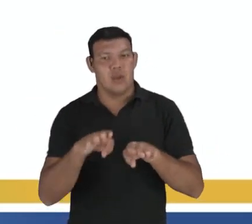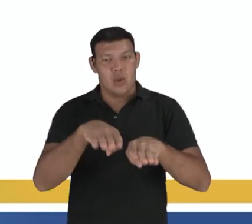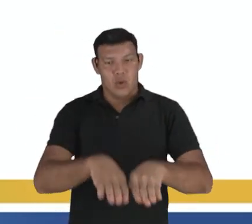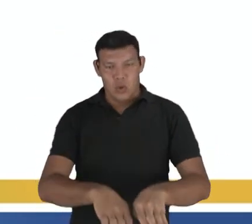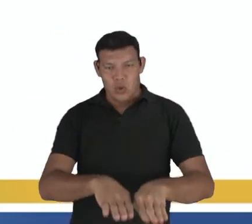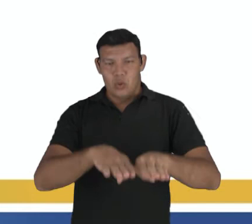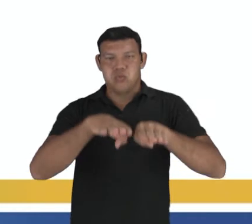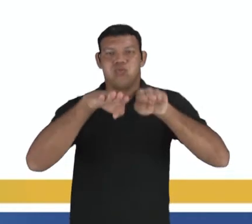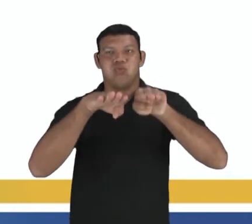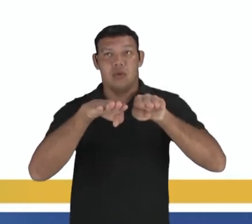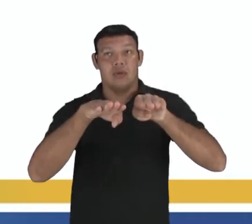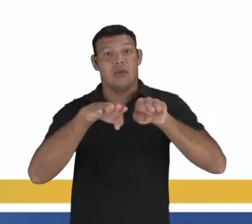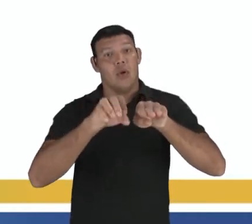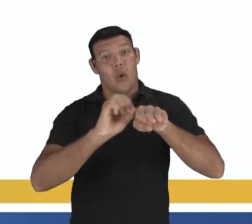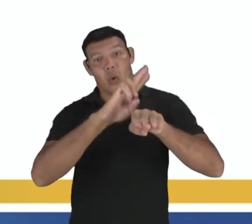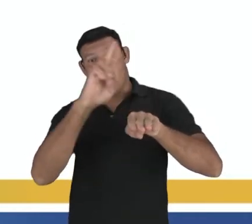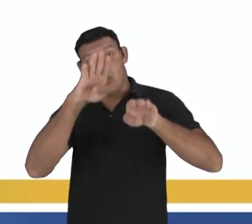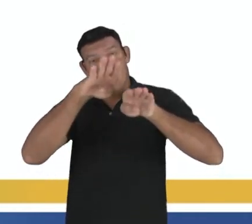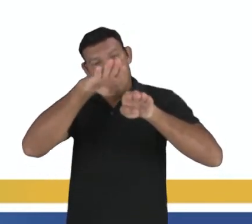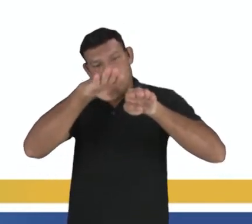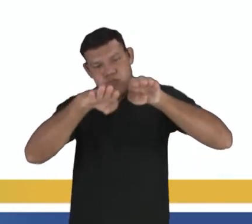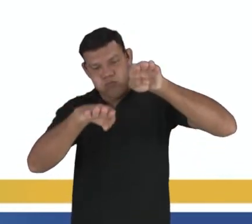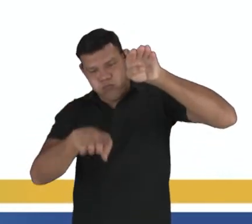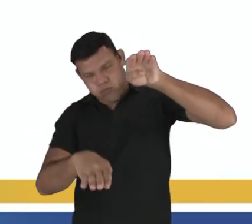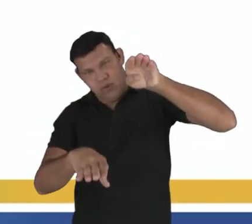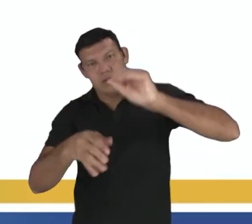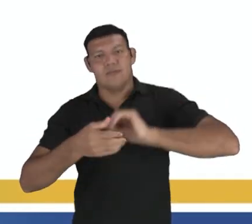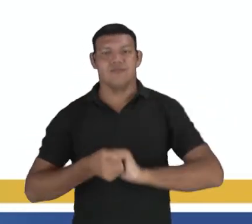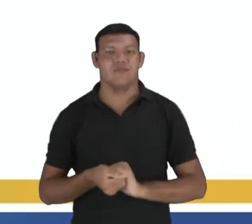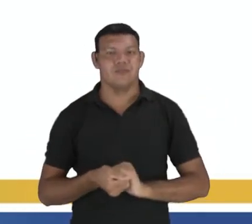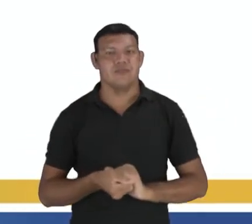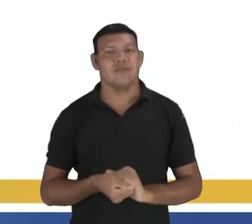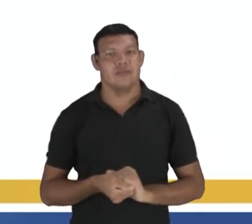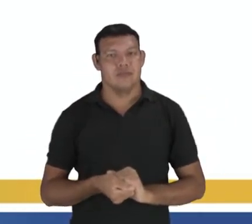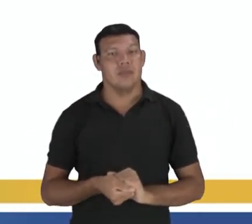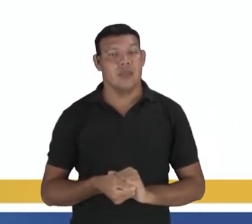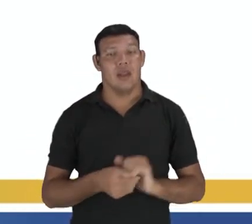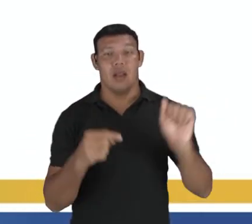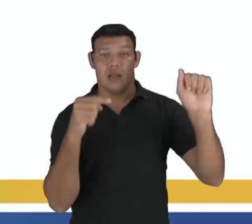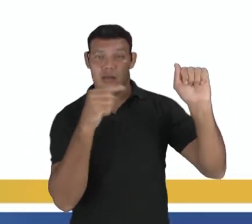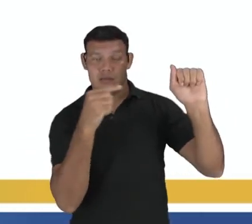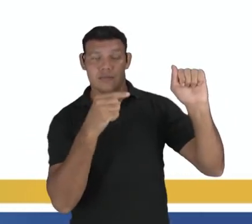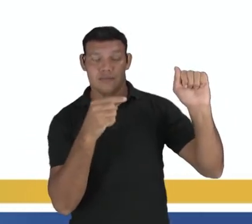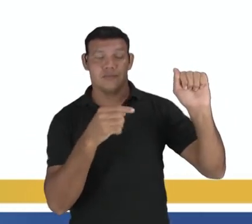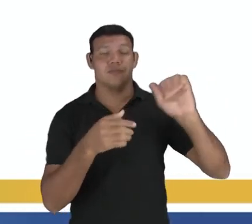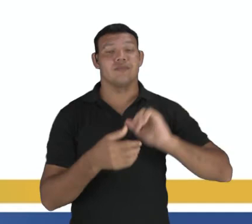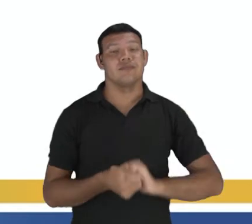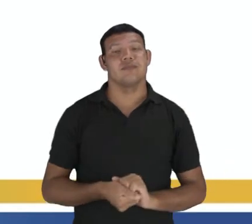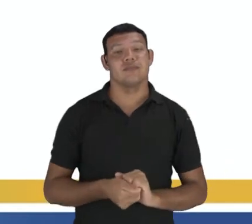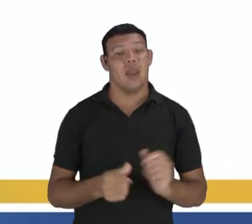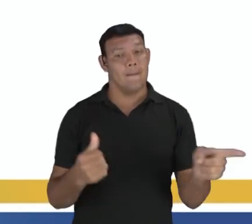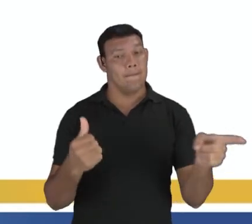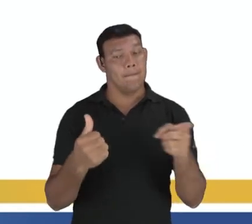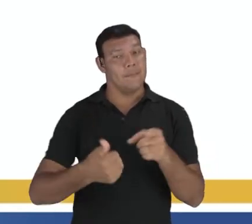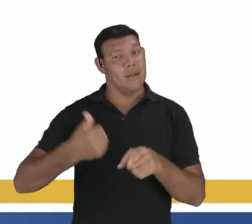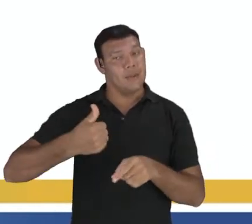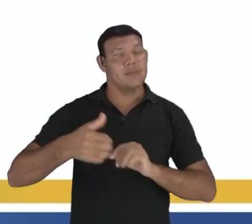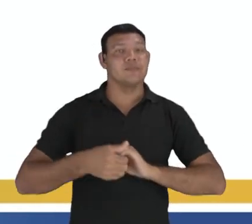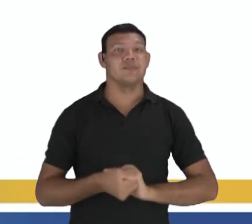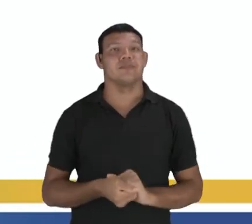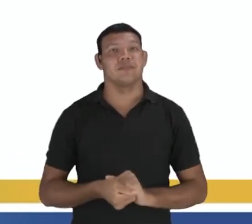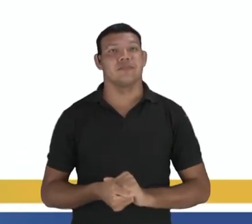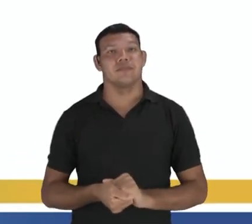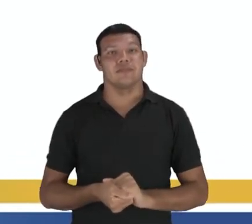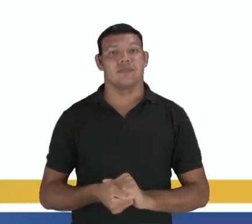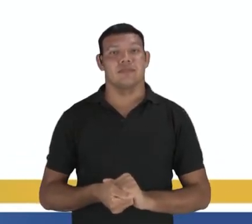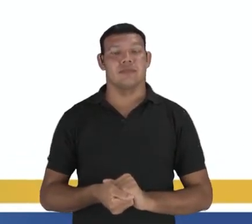são diretamente proporcional ou inversamente proporcional. Então vamos ao primeiro caso da letra A. Então nesse caso nós temos